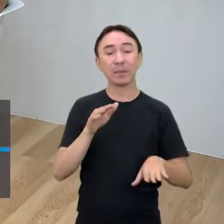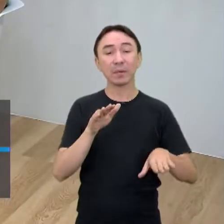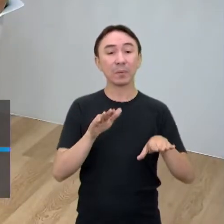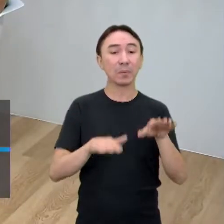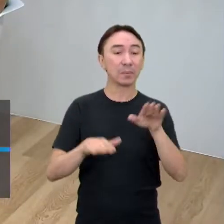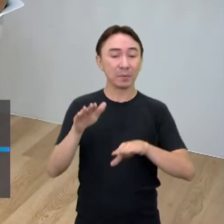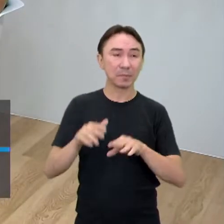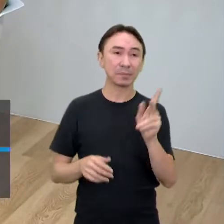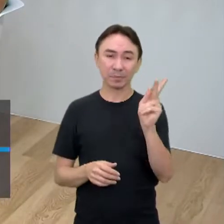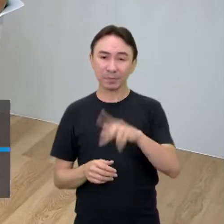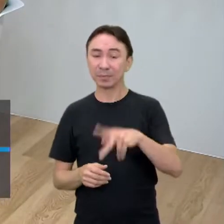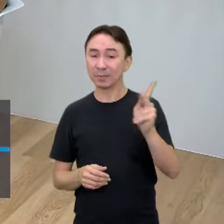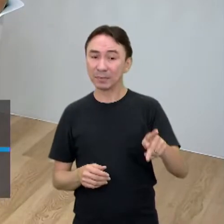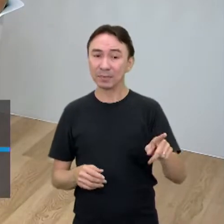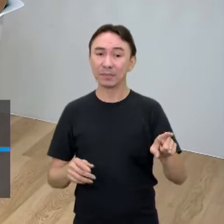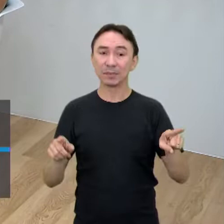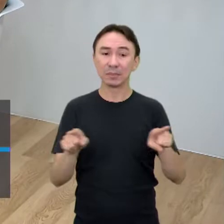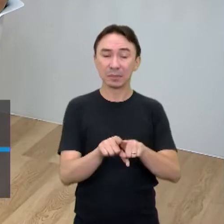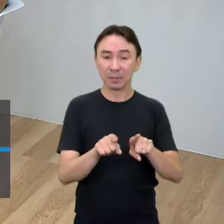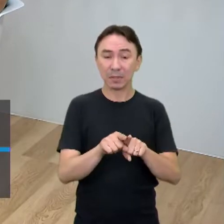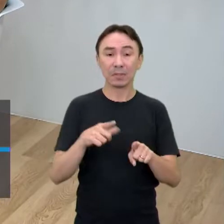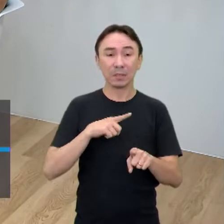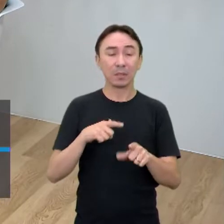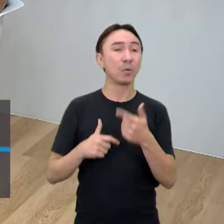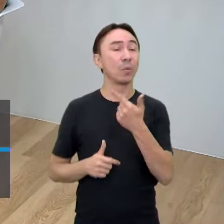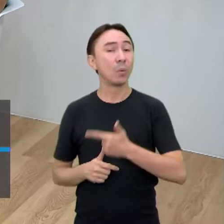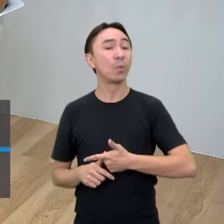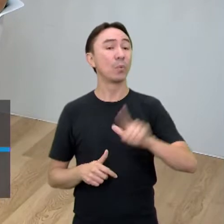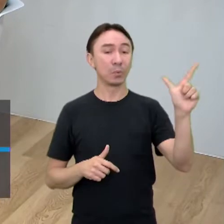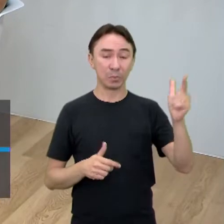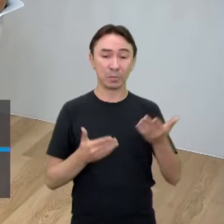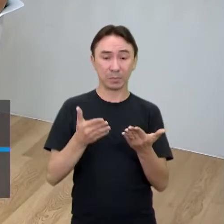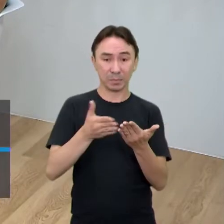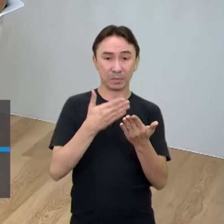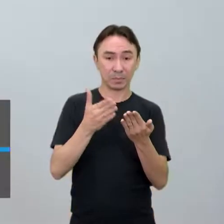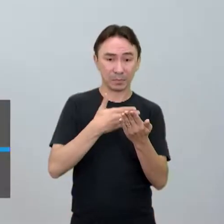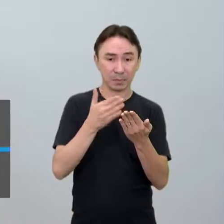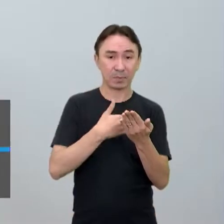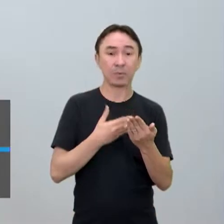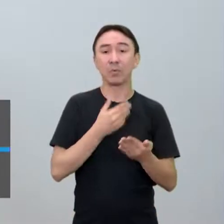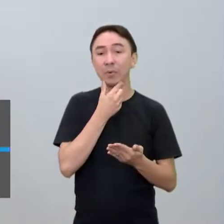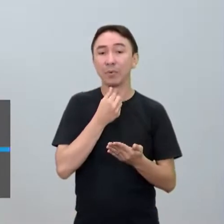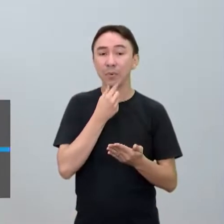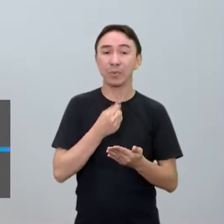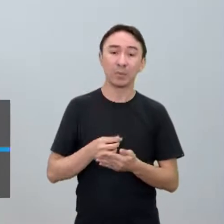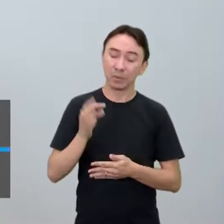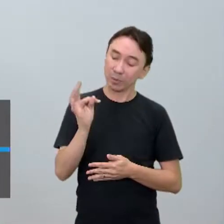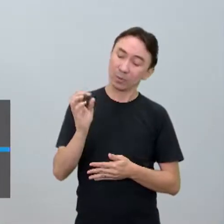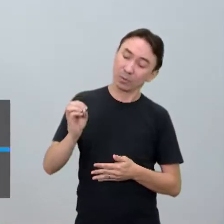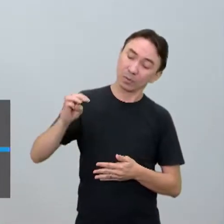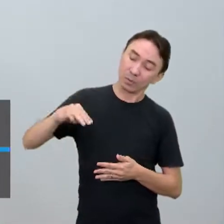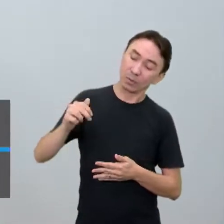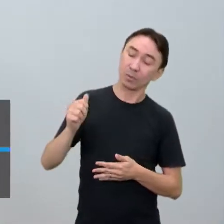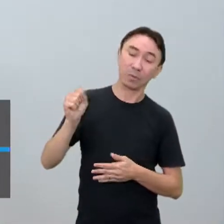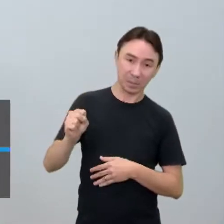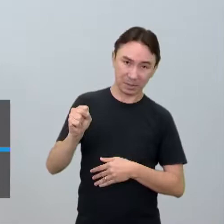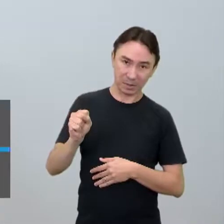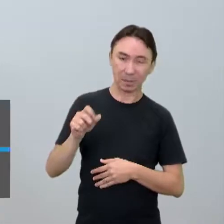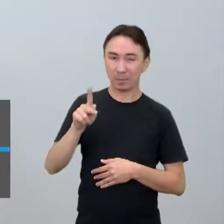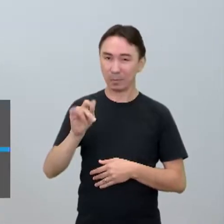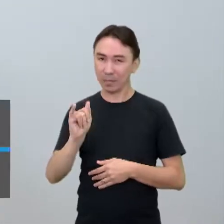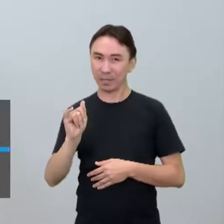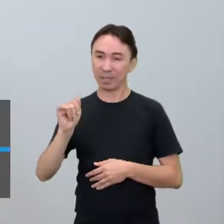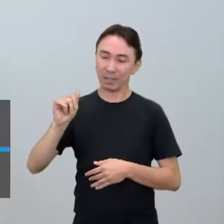também nos acompanham, com um livro clássico do Thomas Piketty, O Capital do Século XXI, onde ele faz